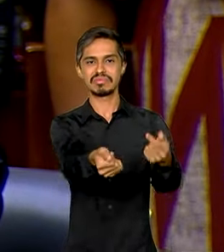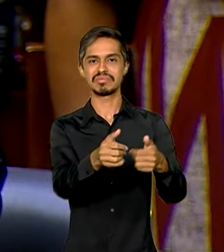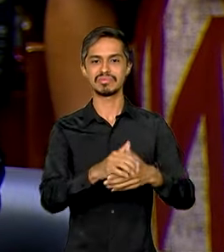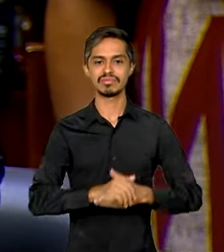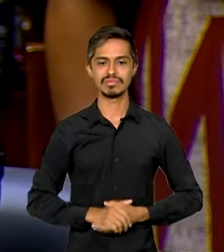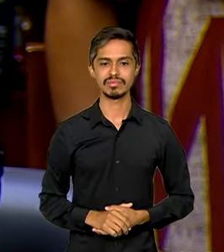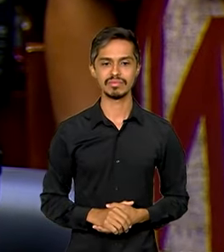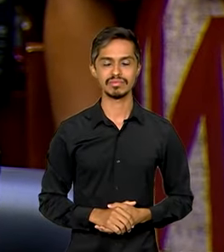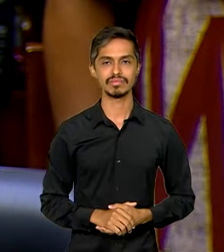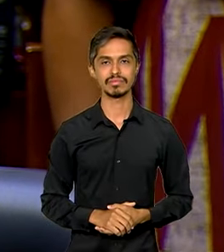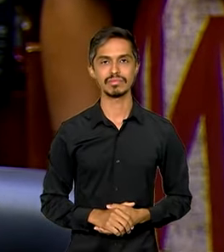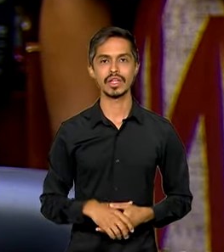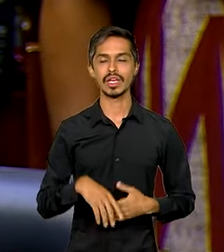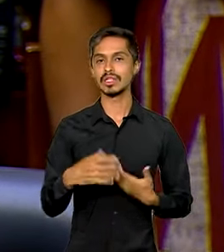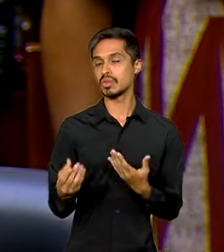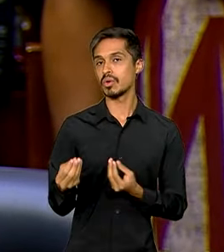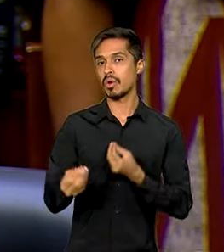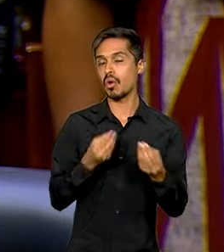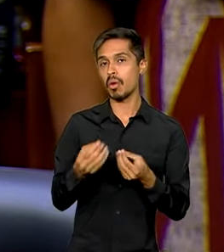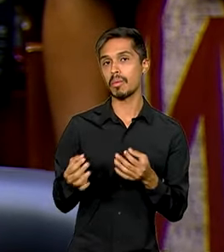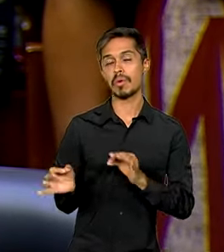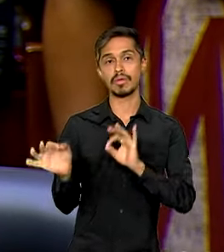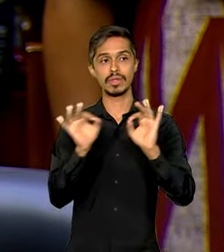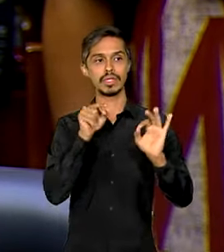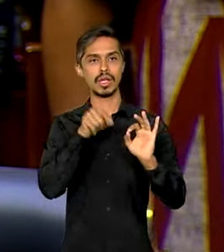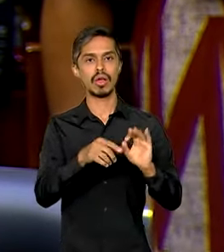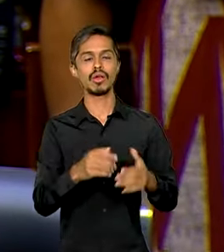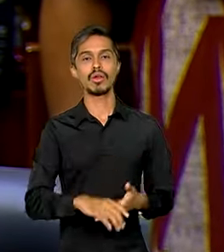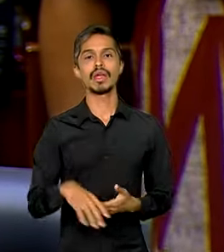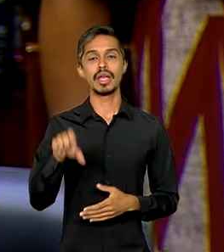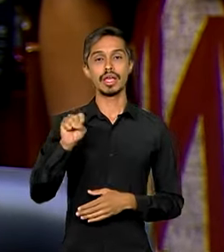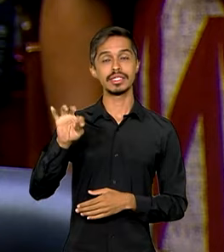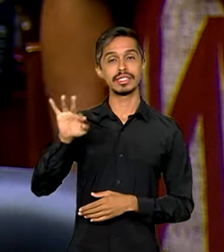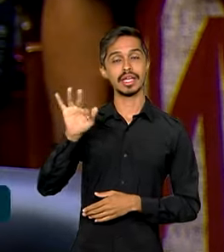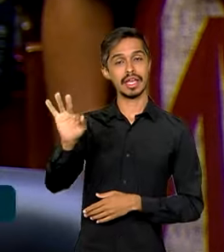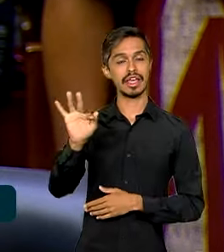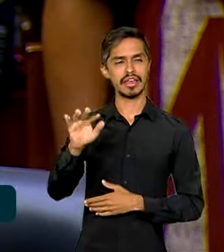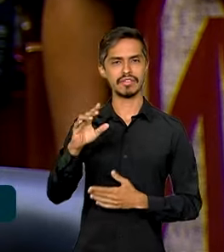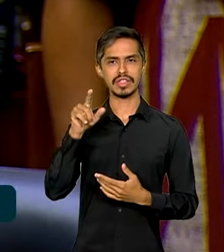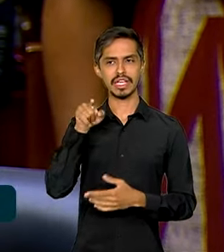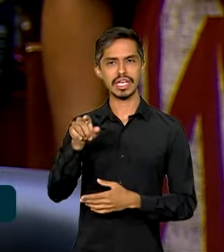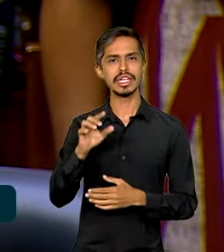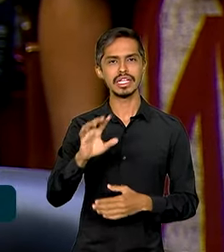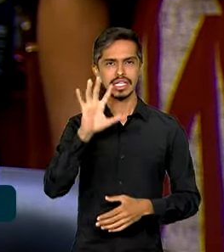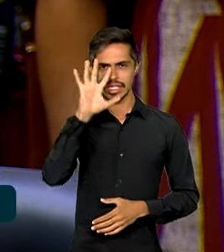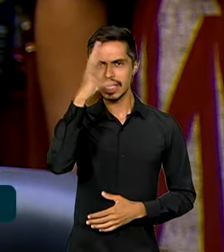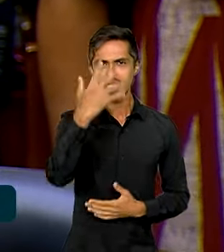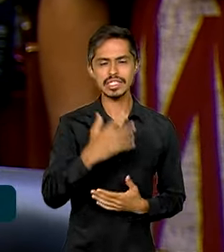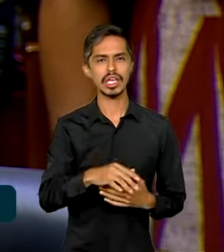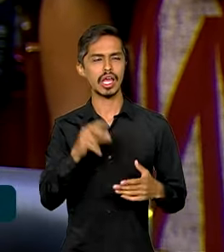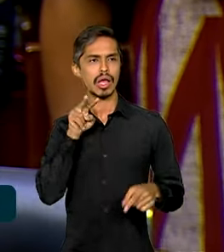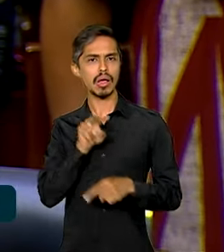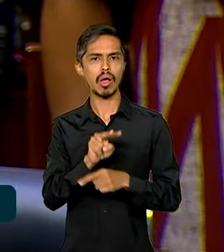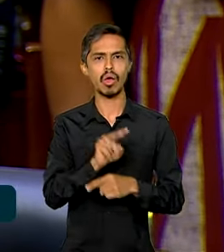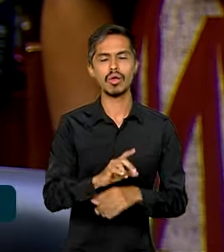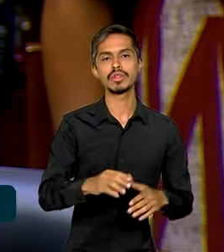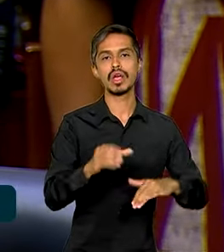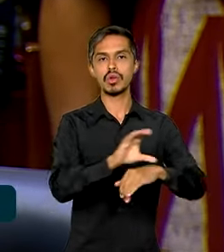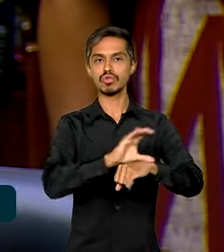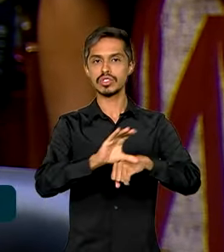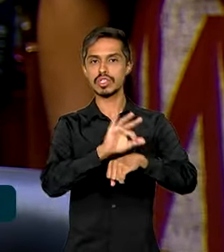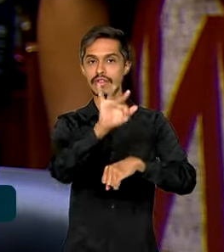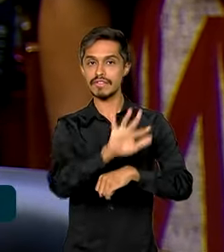políticas como se prevê ao Supremo Tribunal Federal compete principamente a guarda da